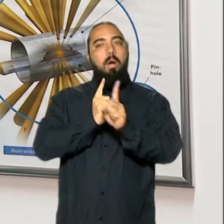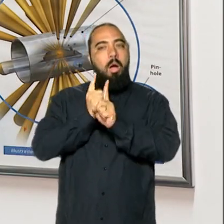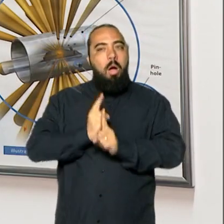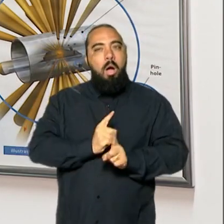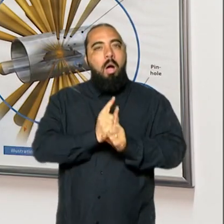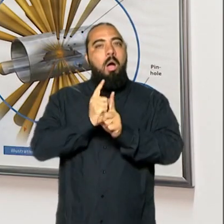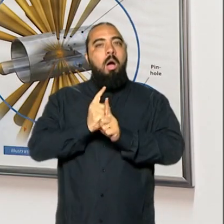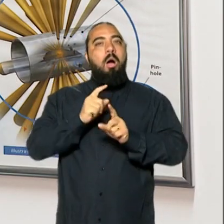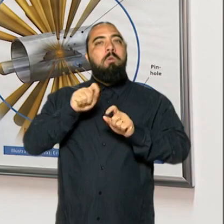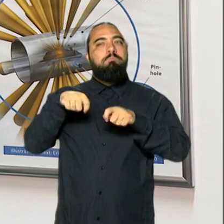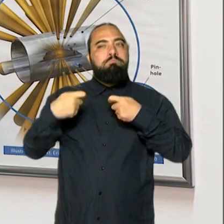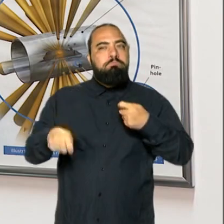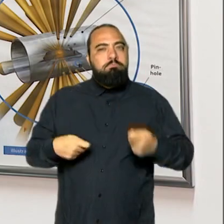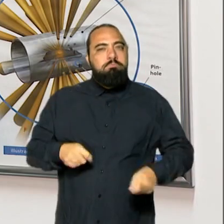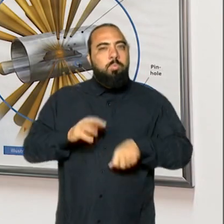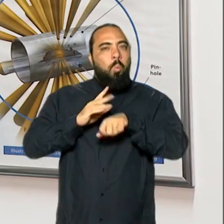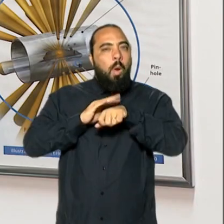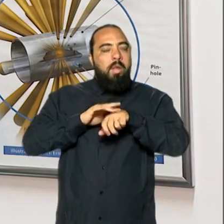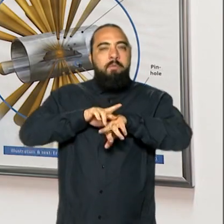de várias enfermidades.